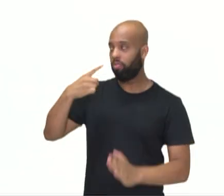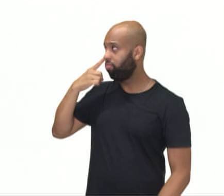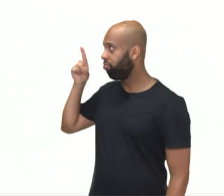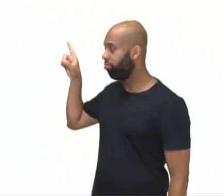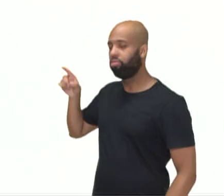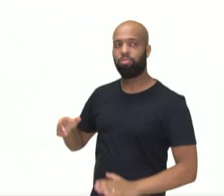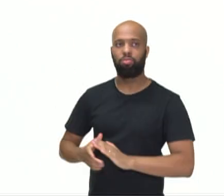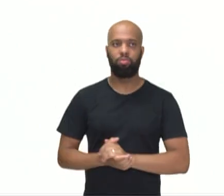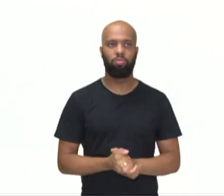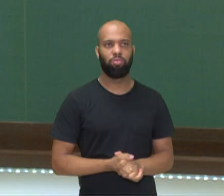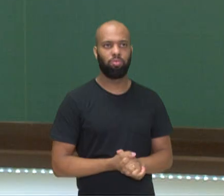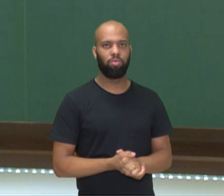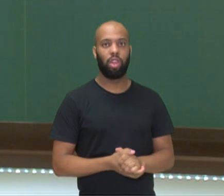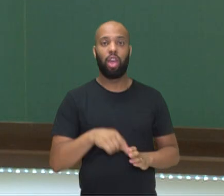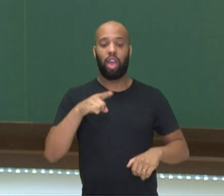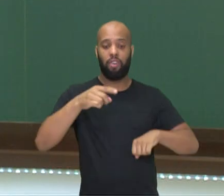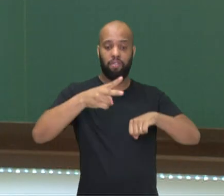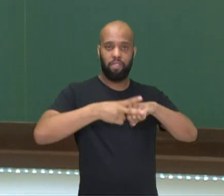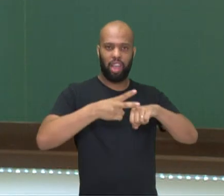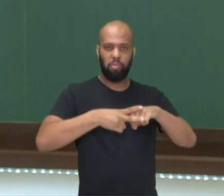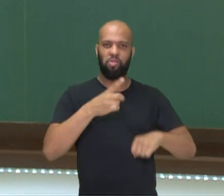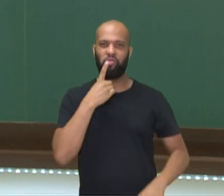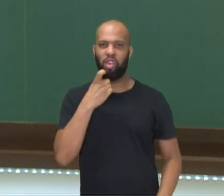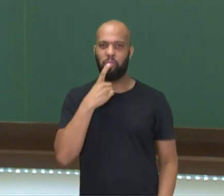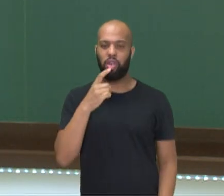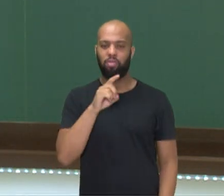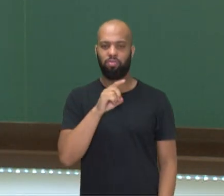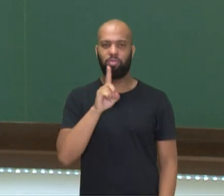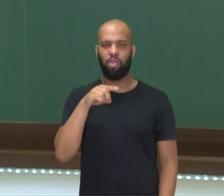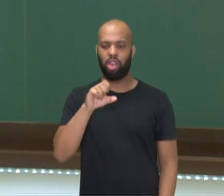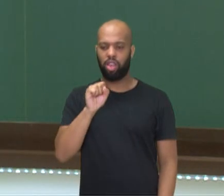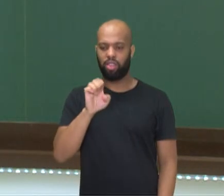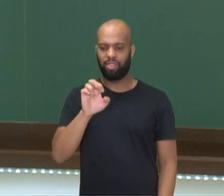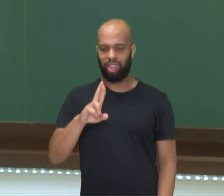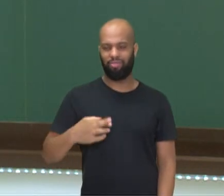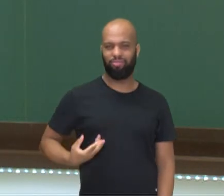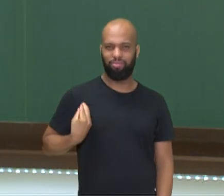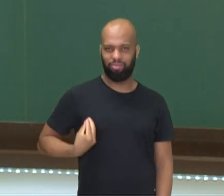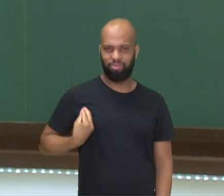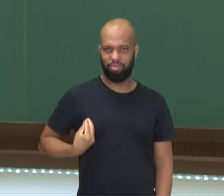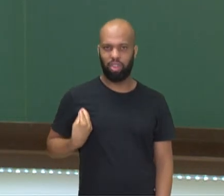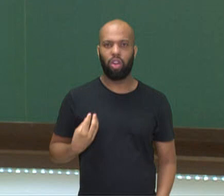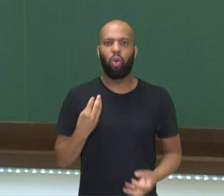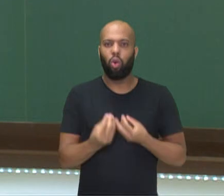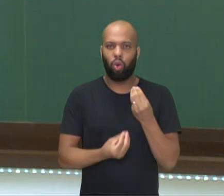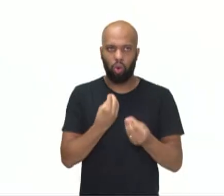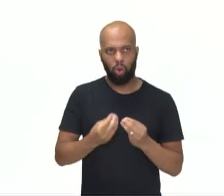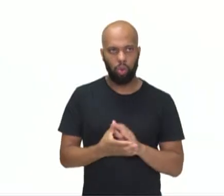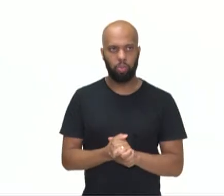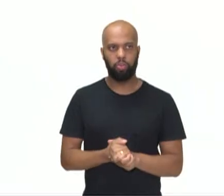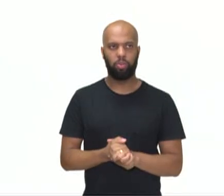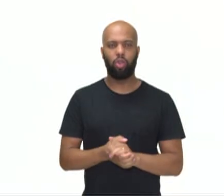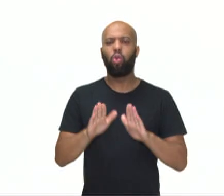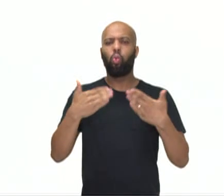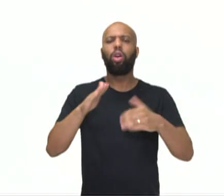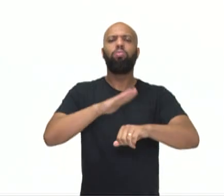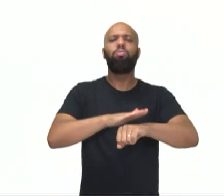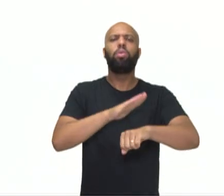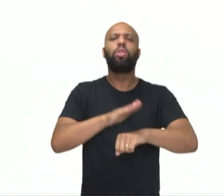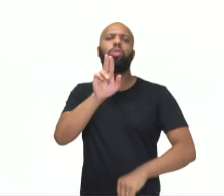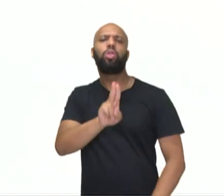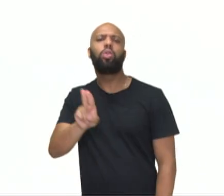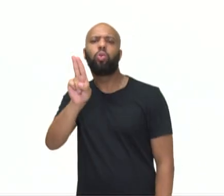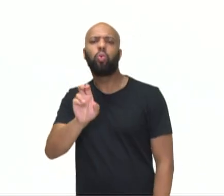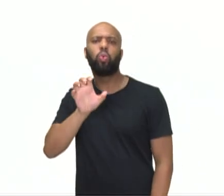em presente de indicativo. Então vamos entender como é que funciona o verbo ser. Quando se usa o verbo